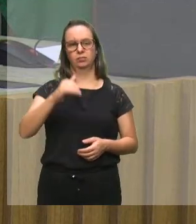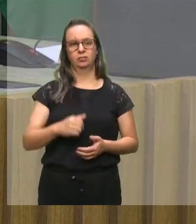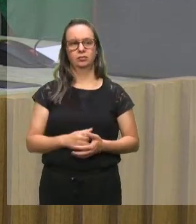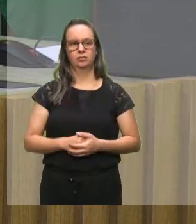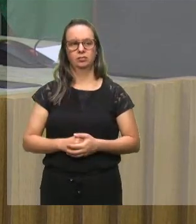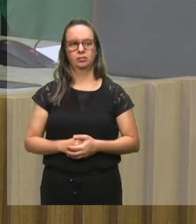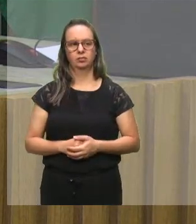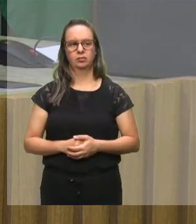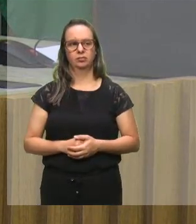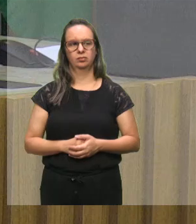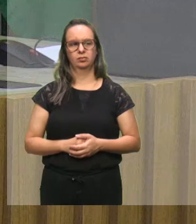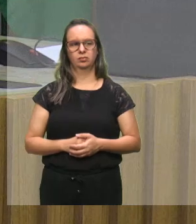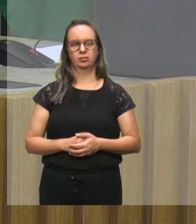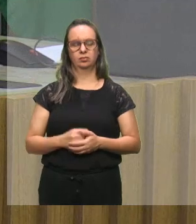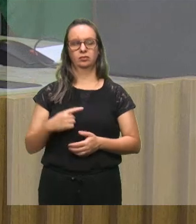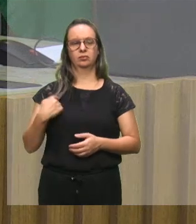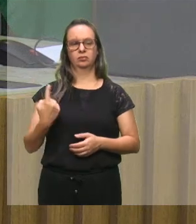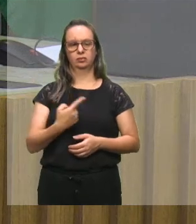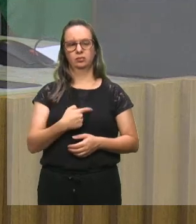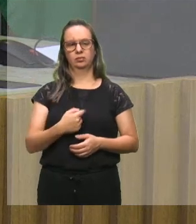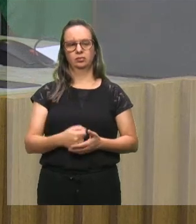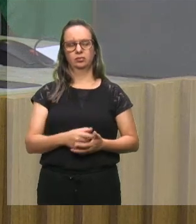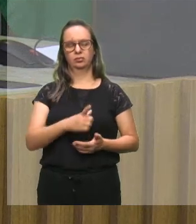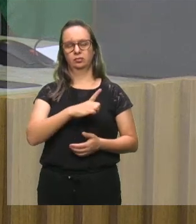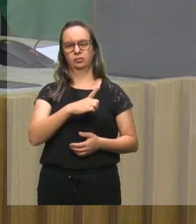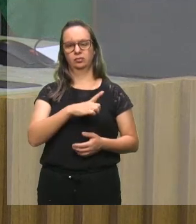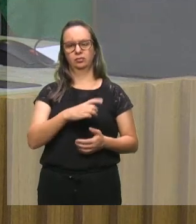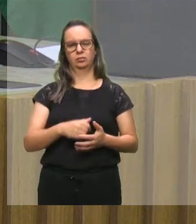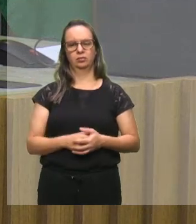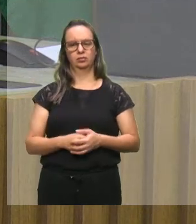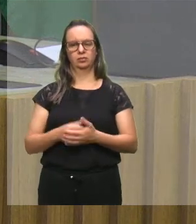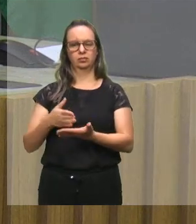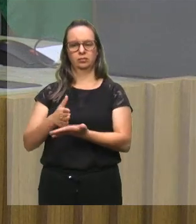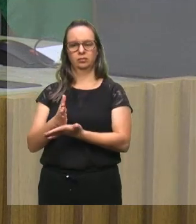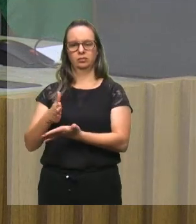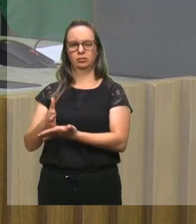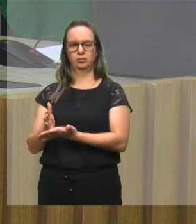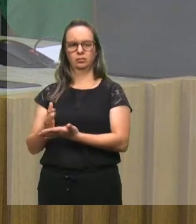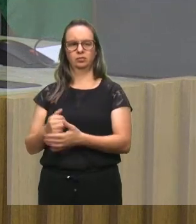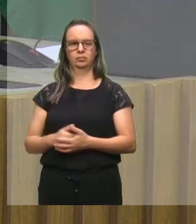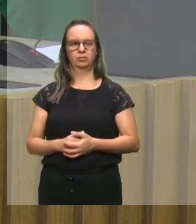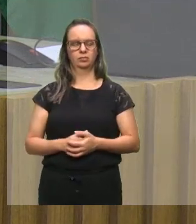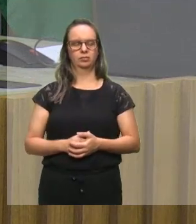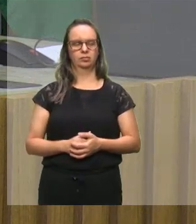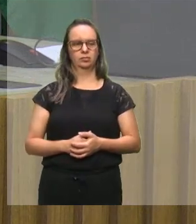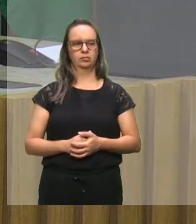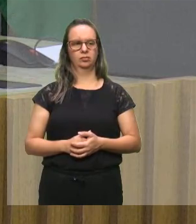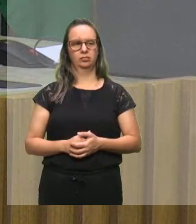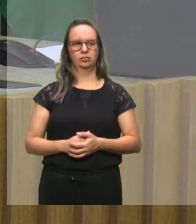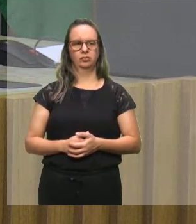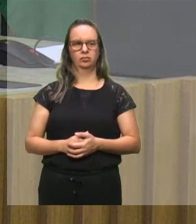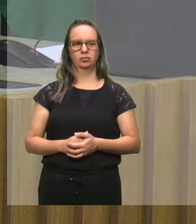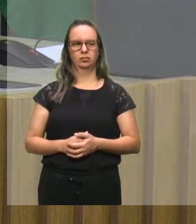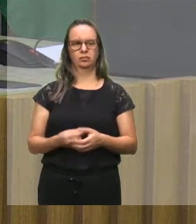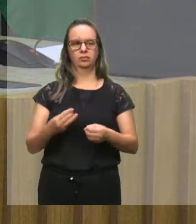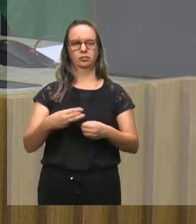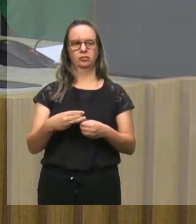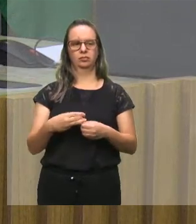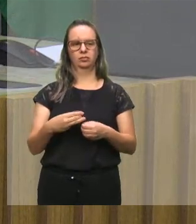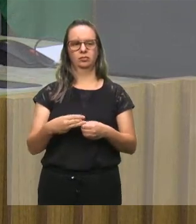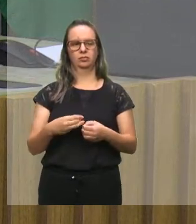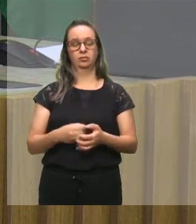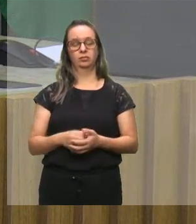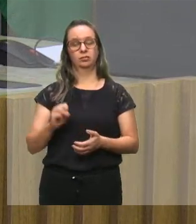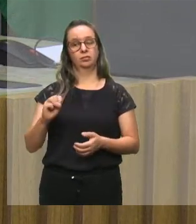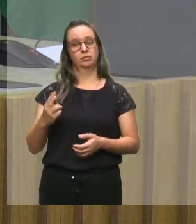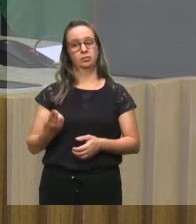né? Nós temos algumas atuações participativas na esfera tanto municipal quanto